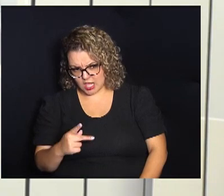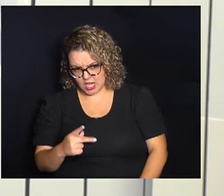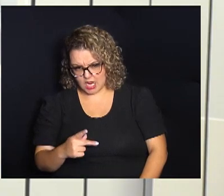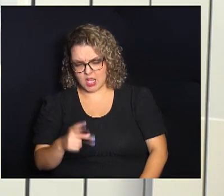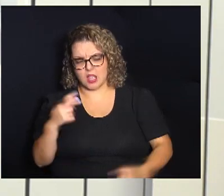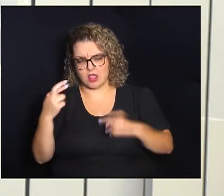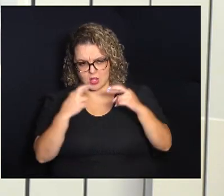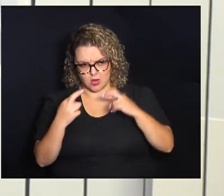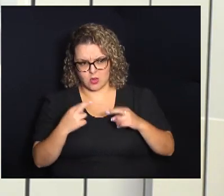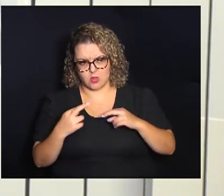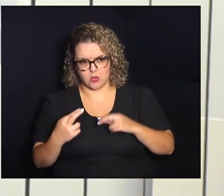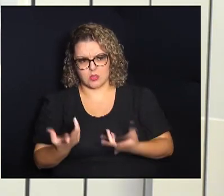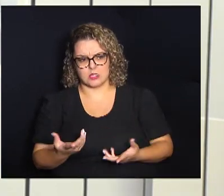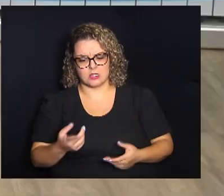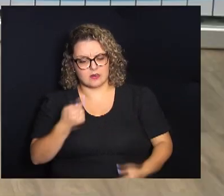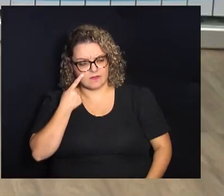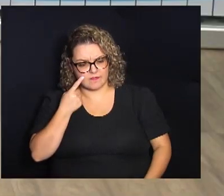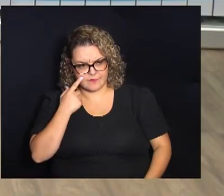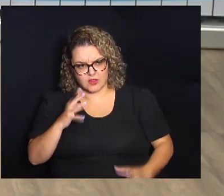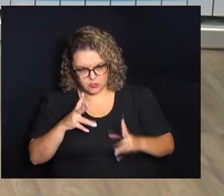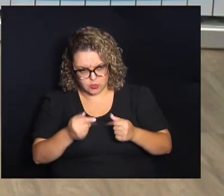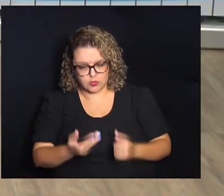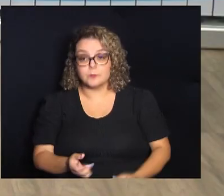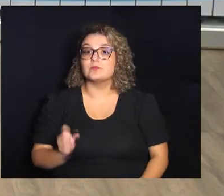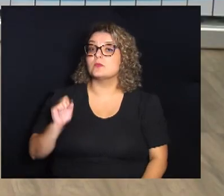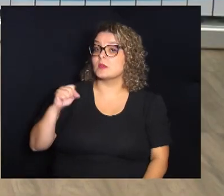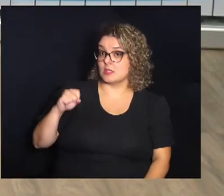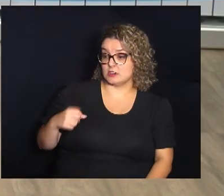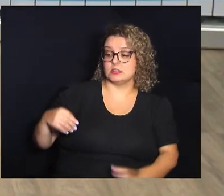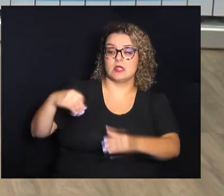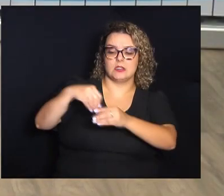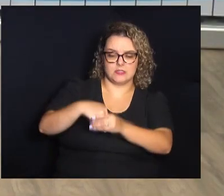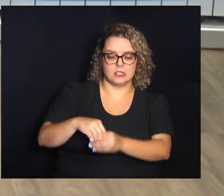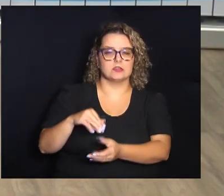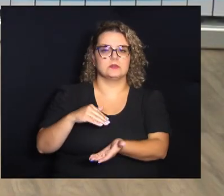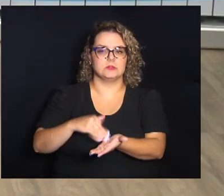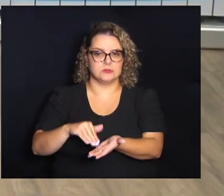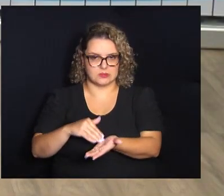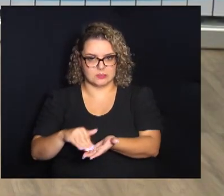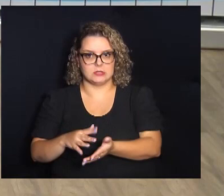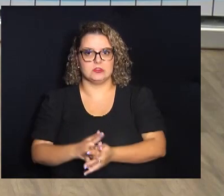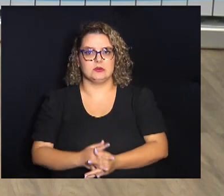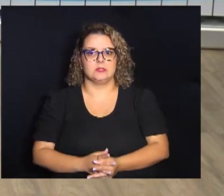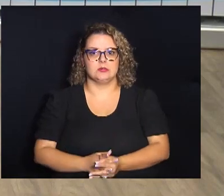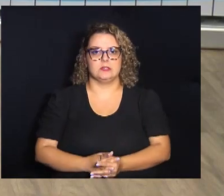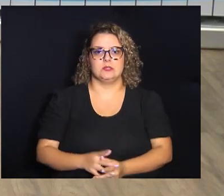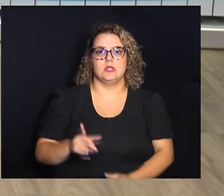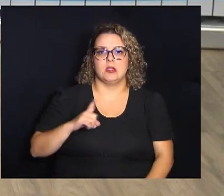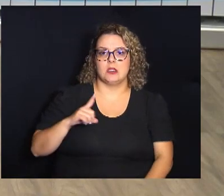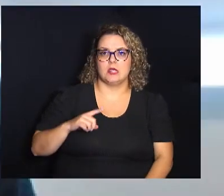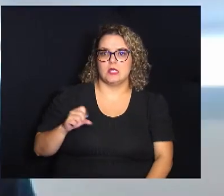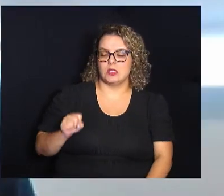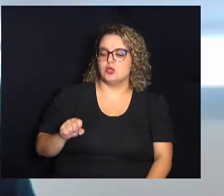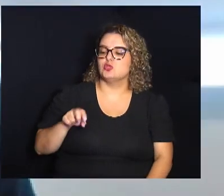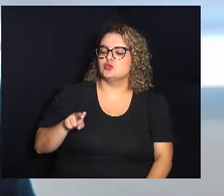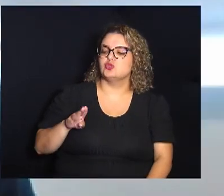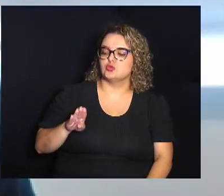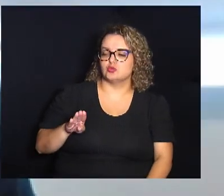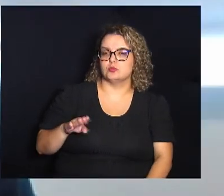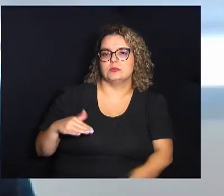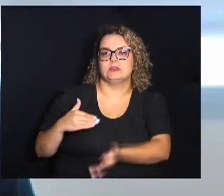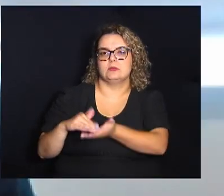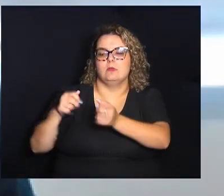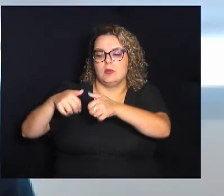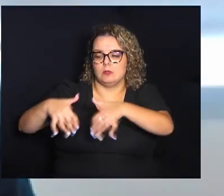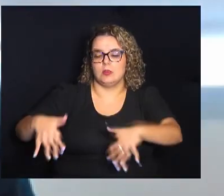e fiscalizar? Sim, dentro da secretaria terão umas subsecretarias, né? E uma delas é